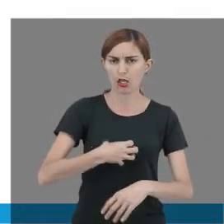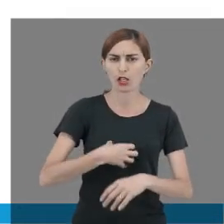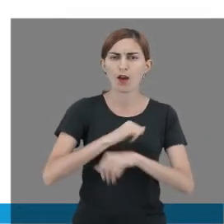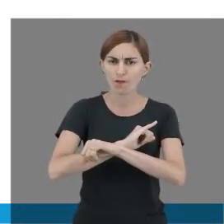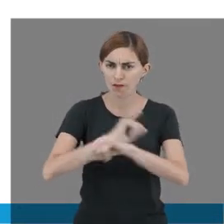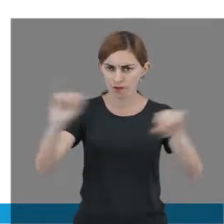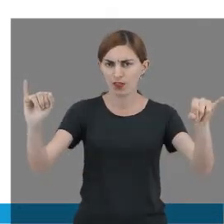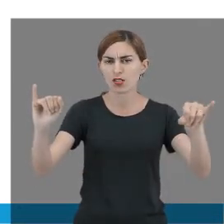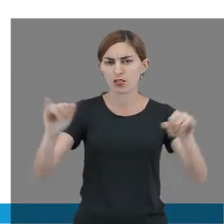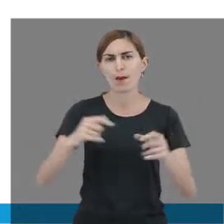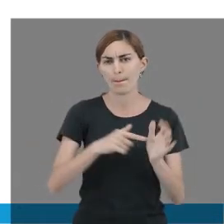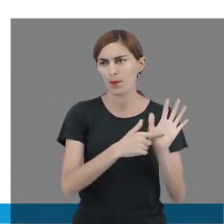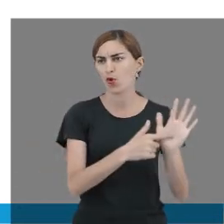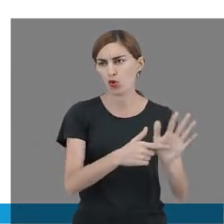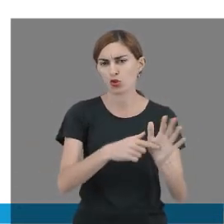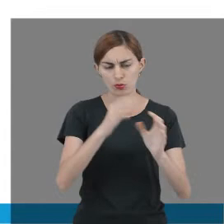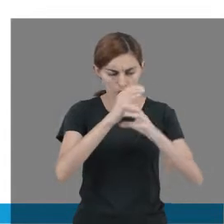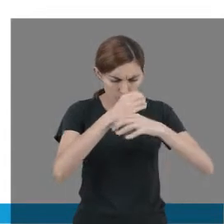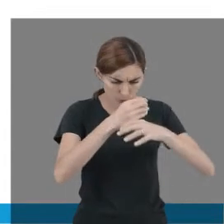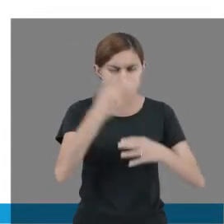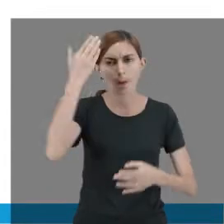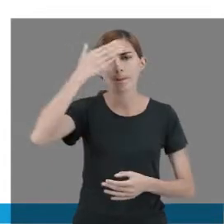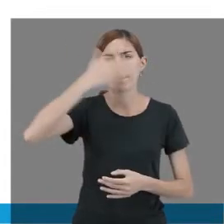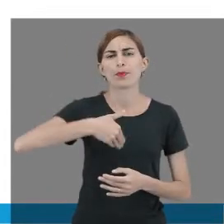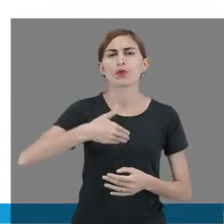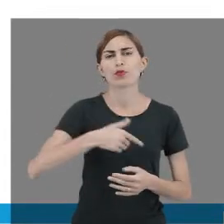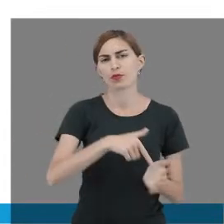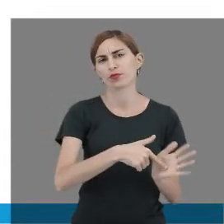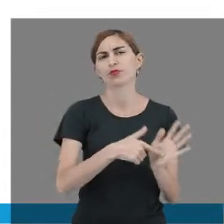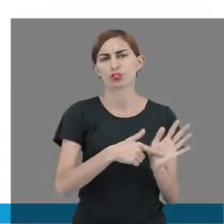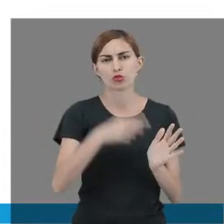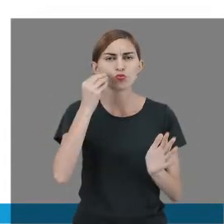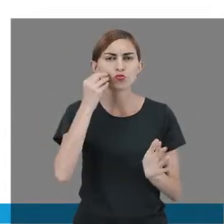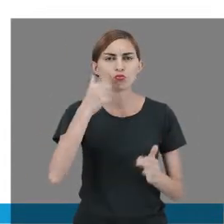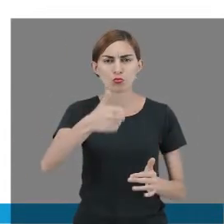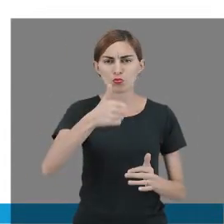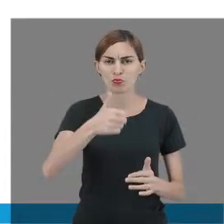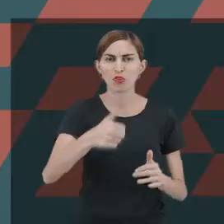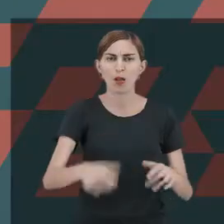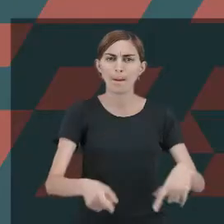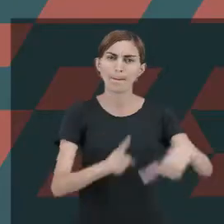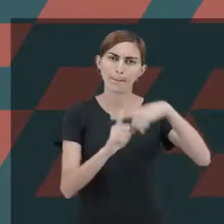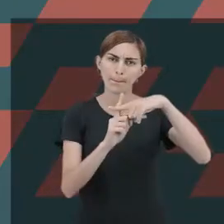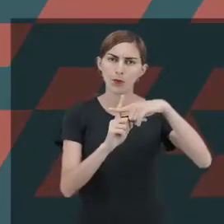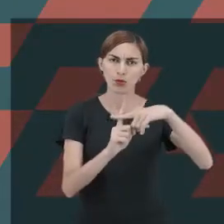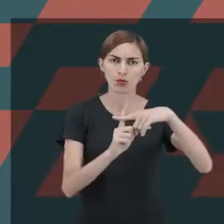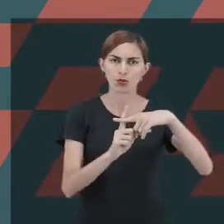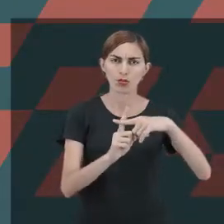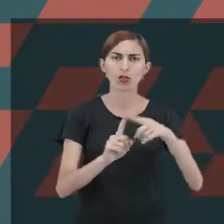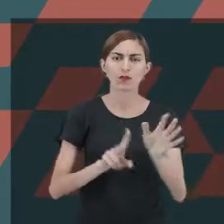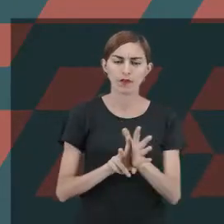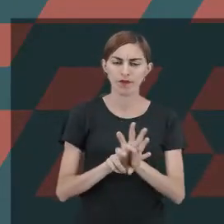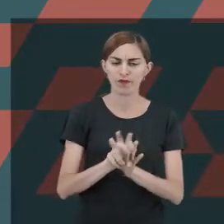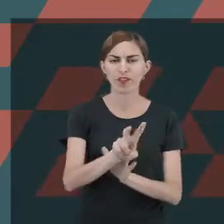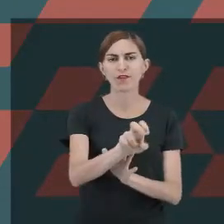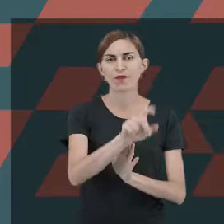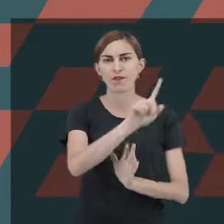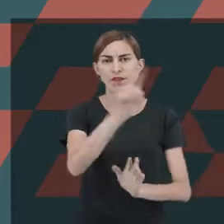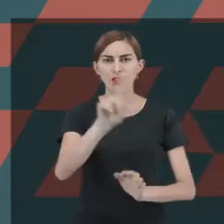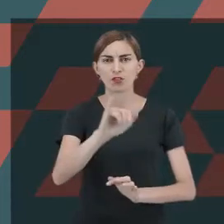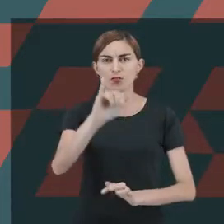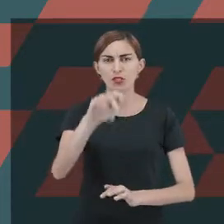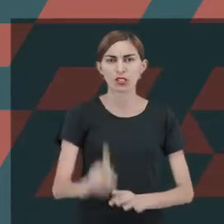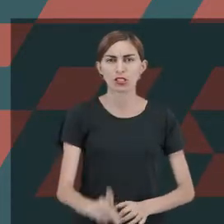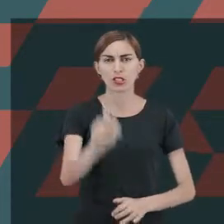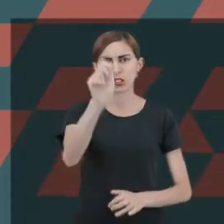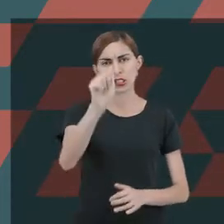Saúde que amostras foram testadas positivamente para o vírus da Zika, ou seja, a primeira confirmação de